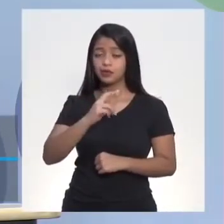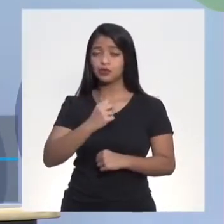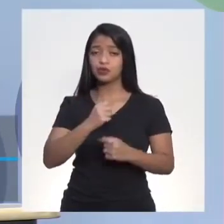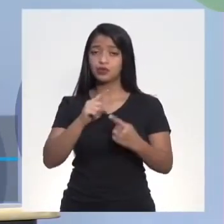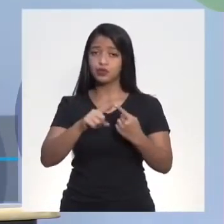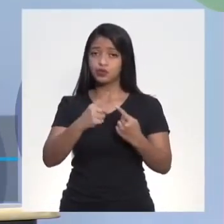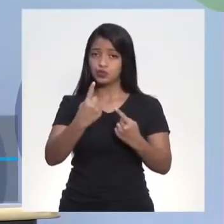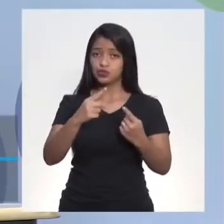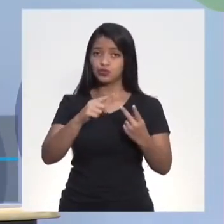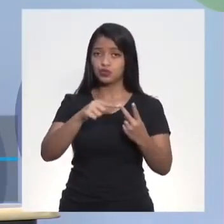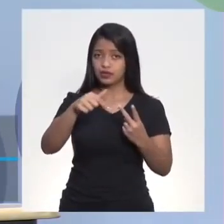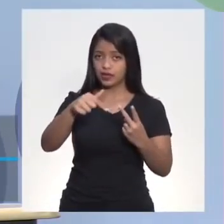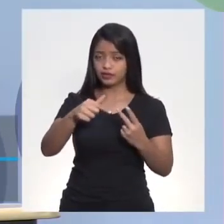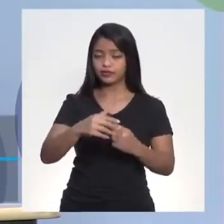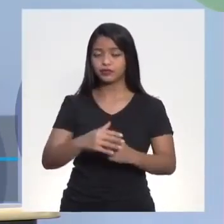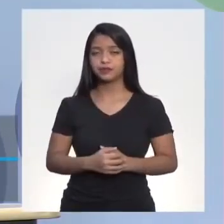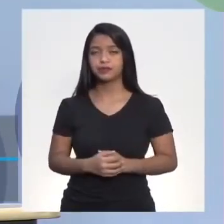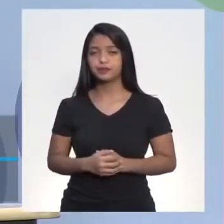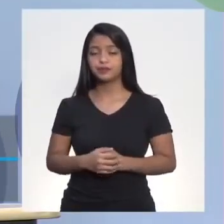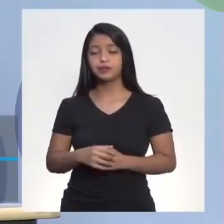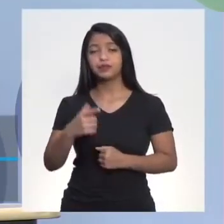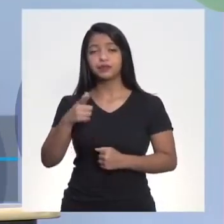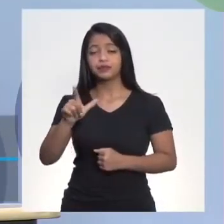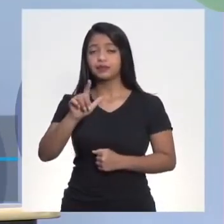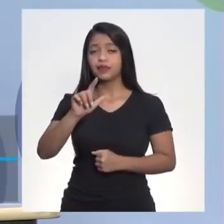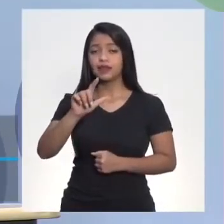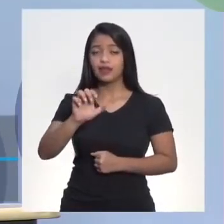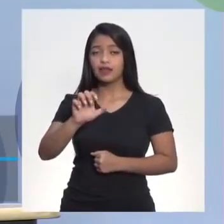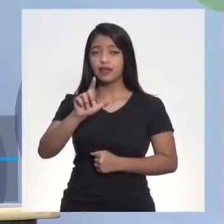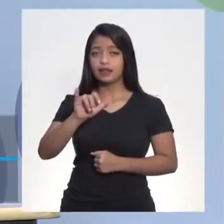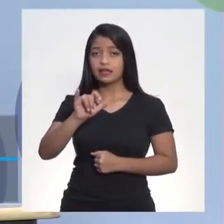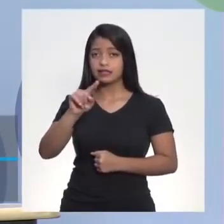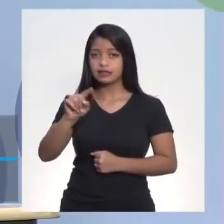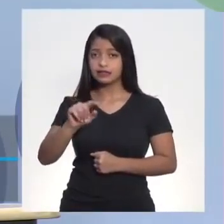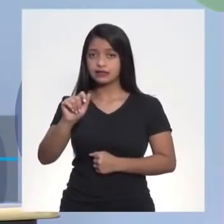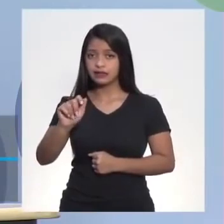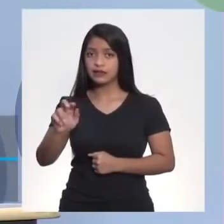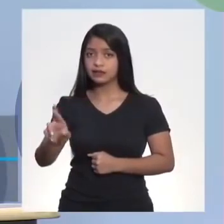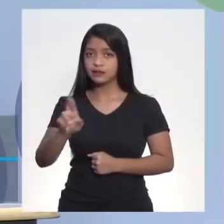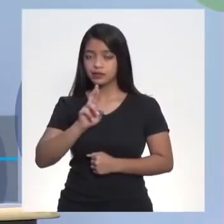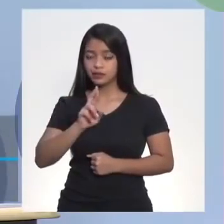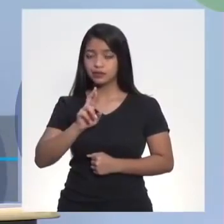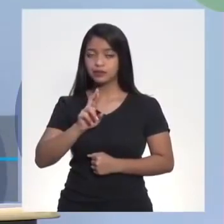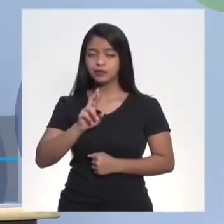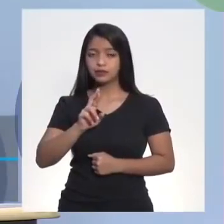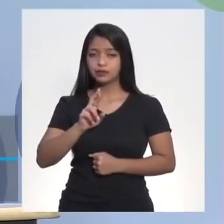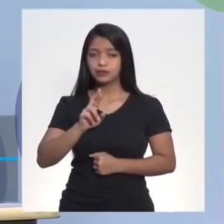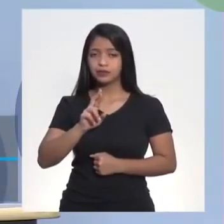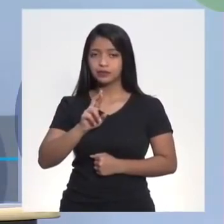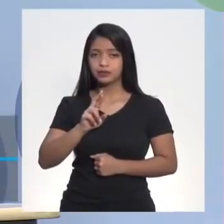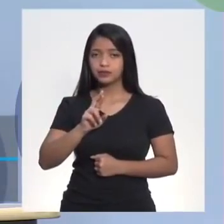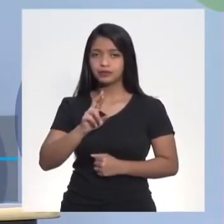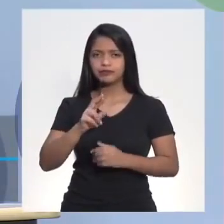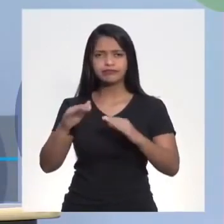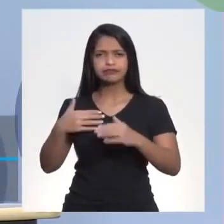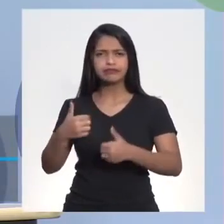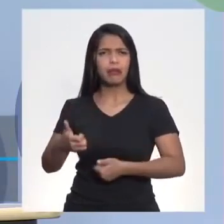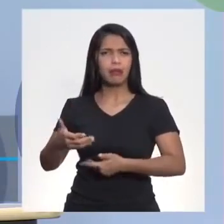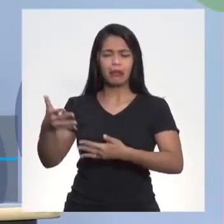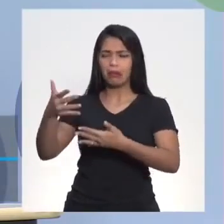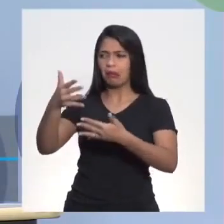Elisa Vendra, acho que não sei se é de Vendramini, né? Ela, o chat, eu adoro quando o chat se movimenta,